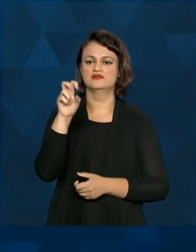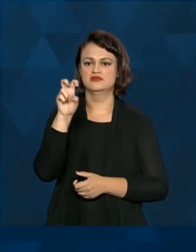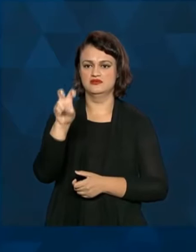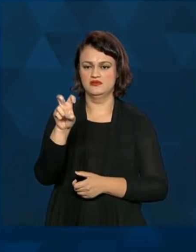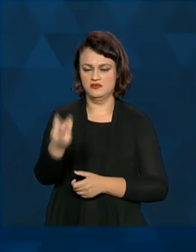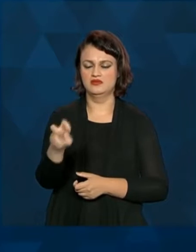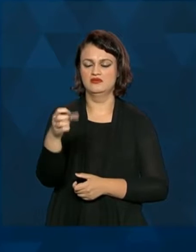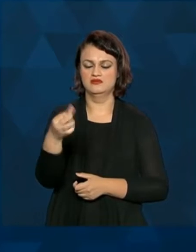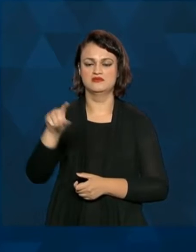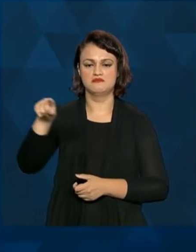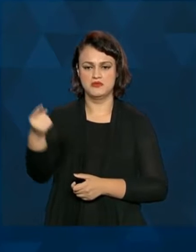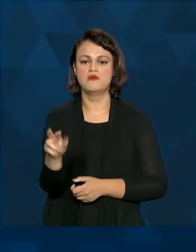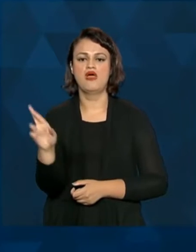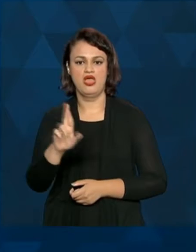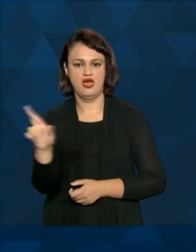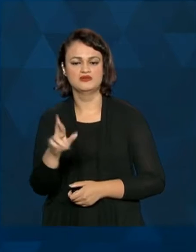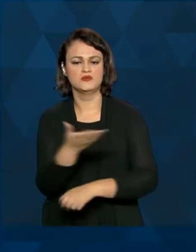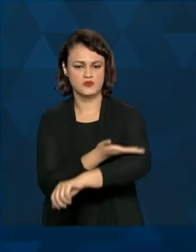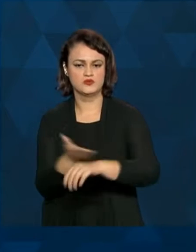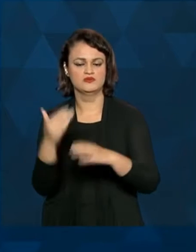156,6 milhões de reais como rotina.